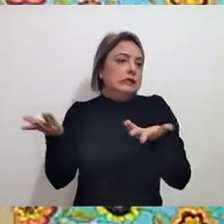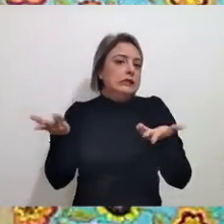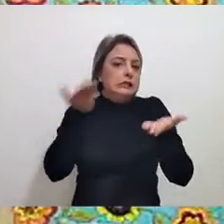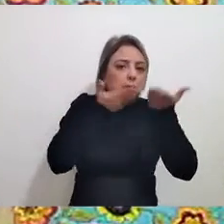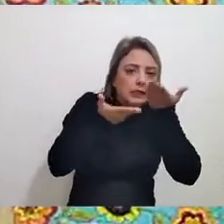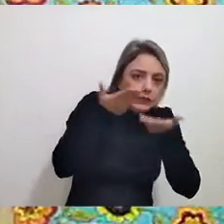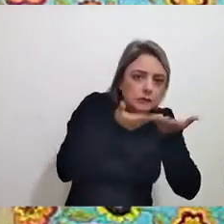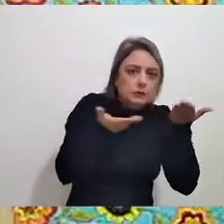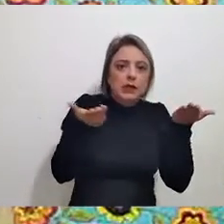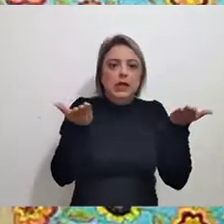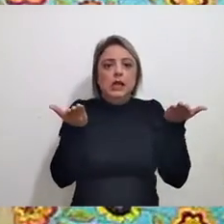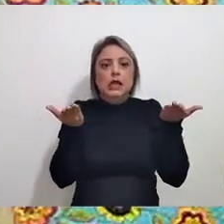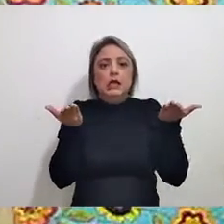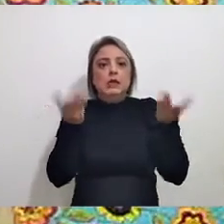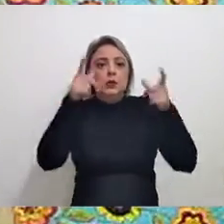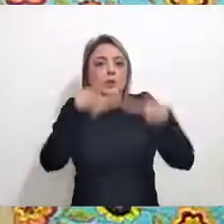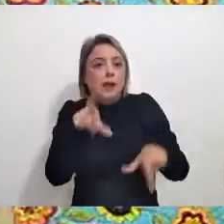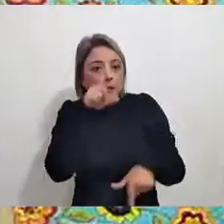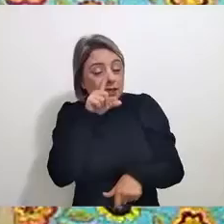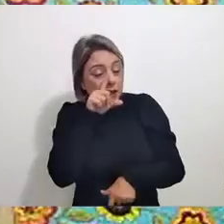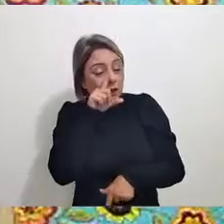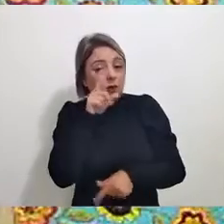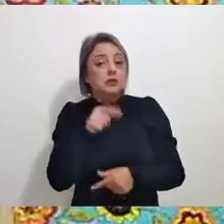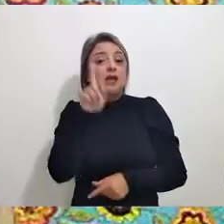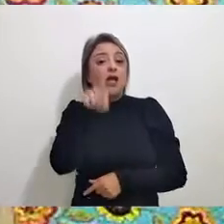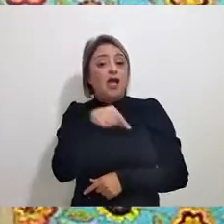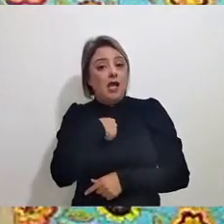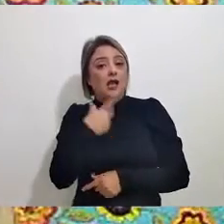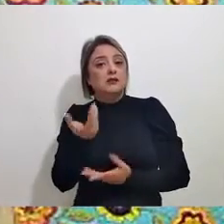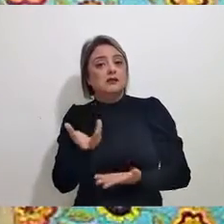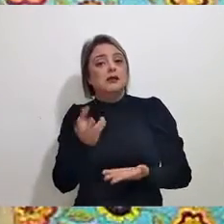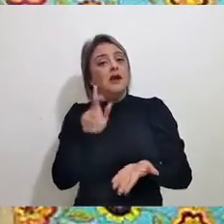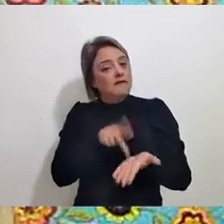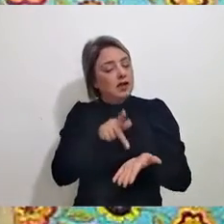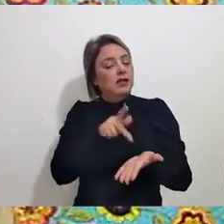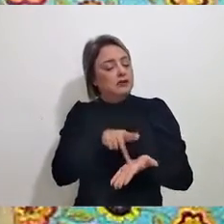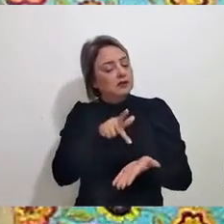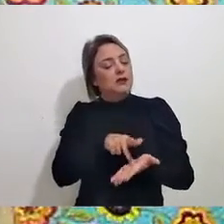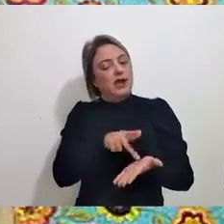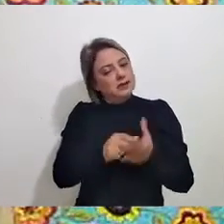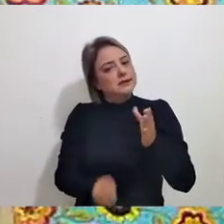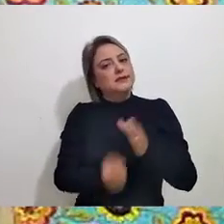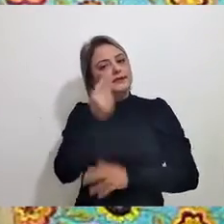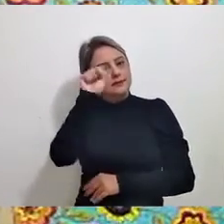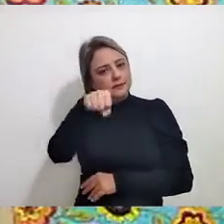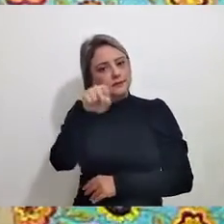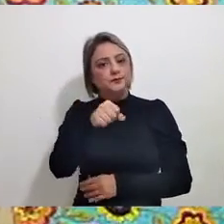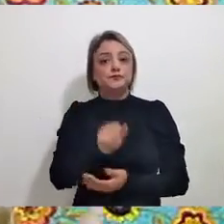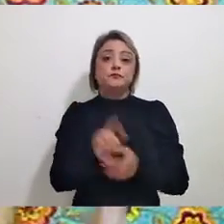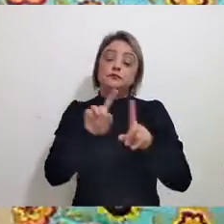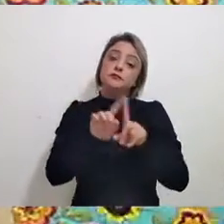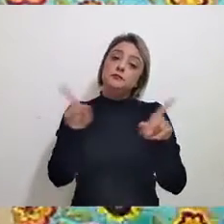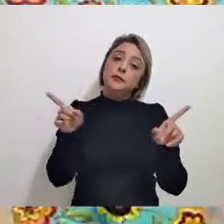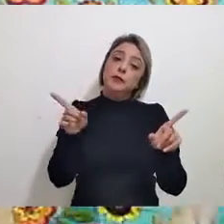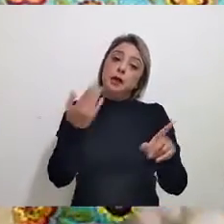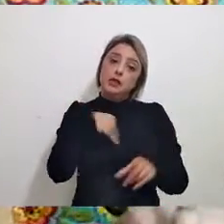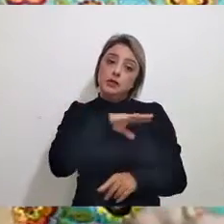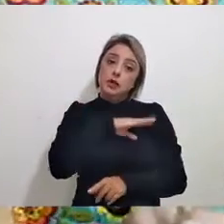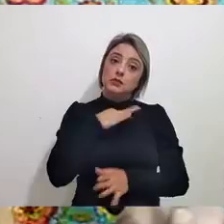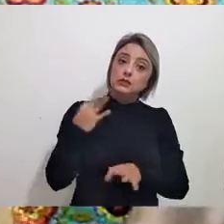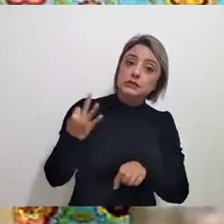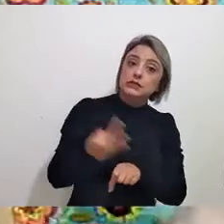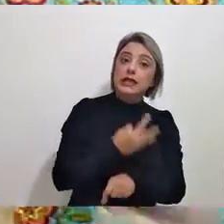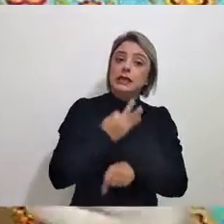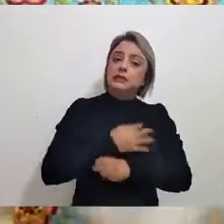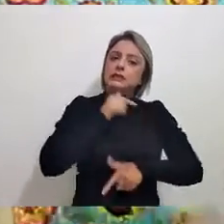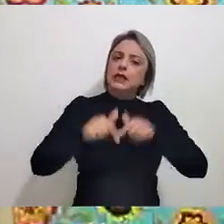de risco. Então, essas situações, elas existem, sim. Mas a gente tenta sempre trabalhar aí